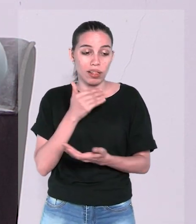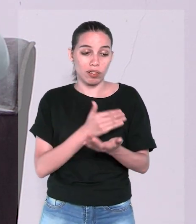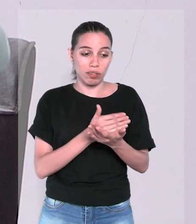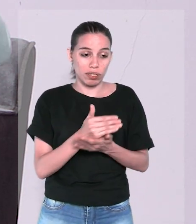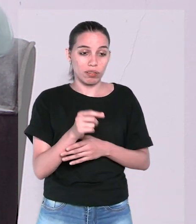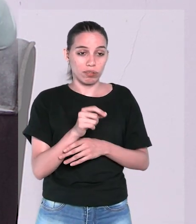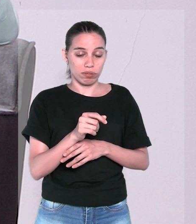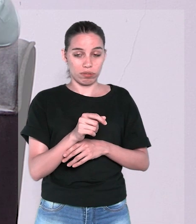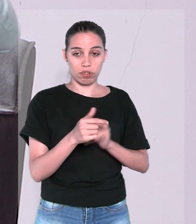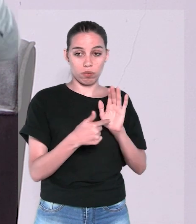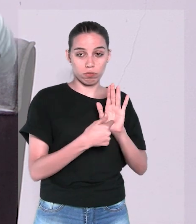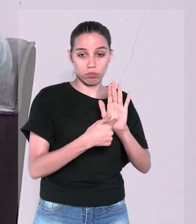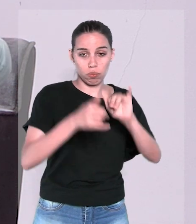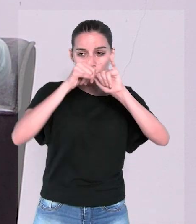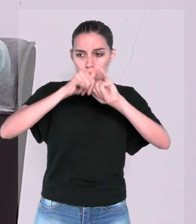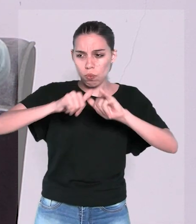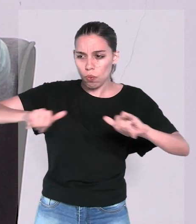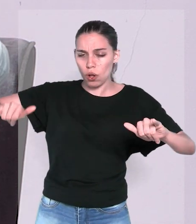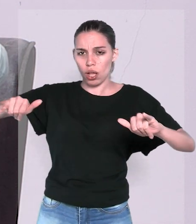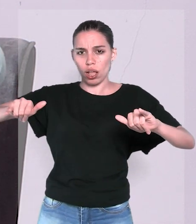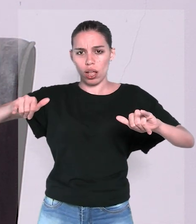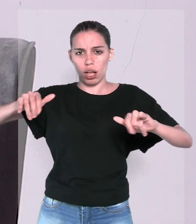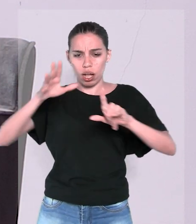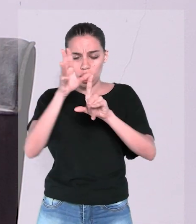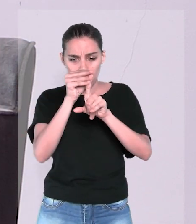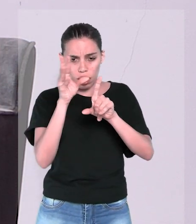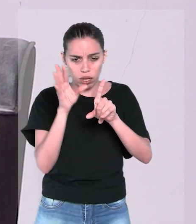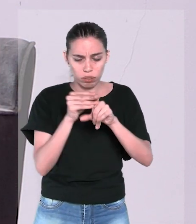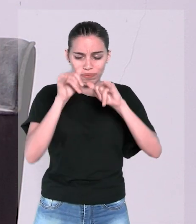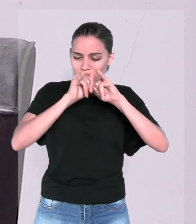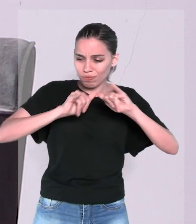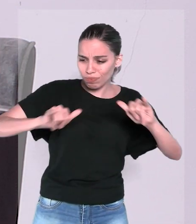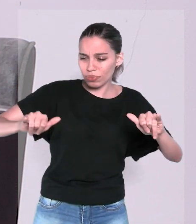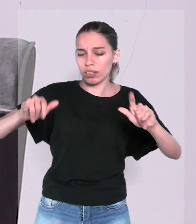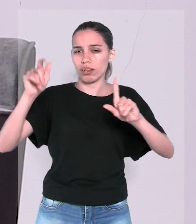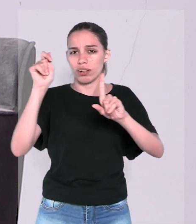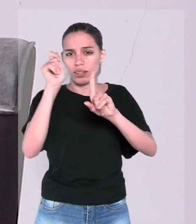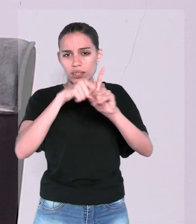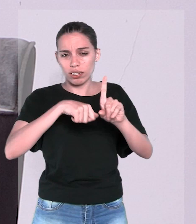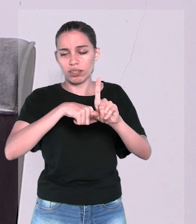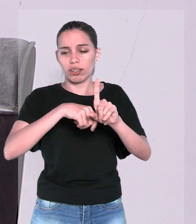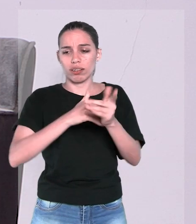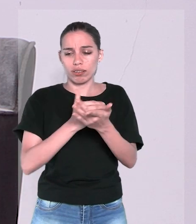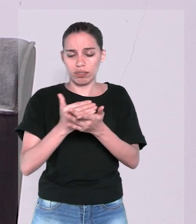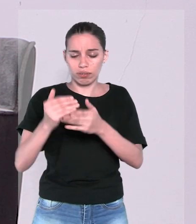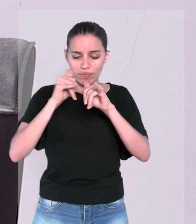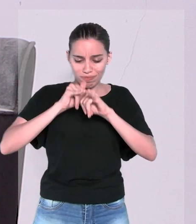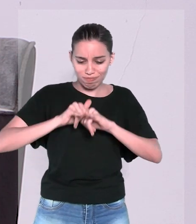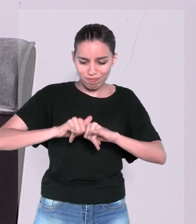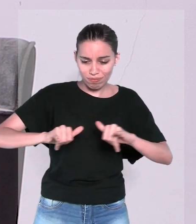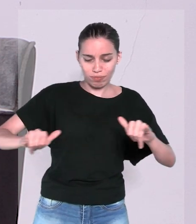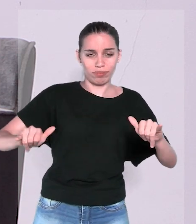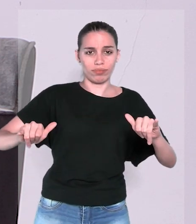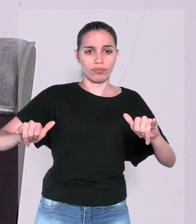assédios, começaram a ir e falar sobre o estupro. Você vai ver uma menina muito mais empoderada, né? Eu não gosto muito dessa palavra, mas